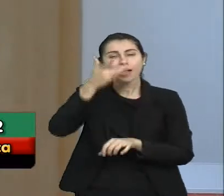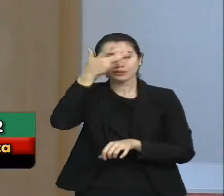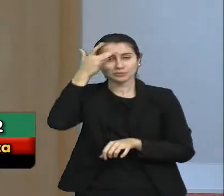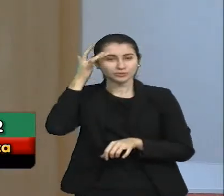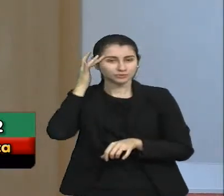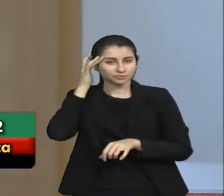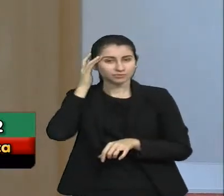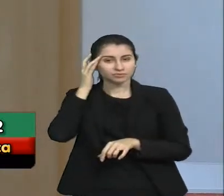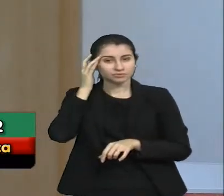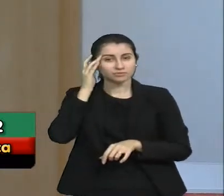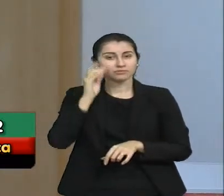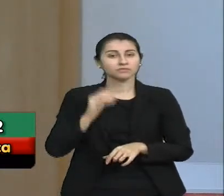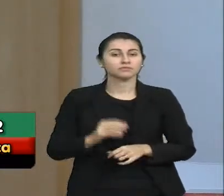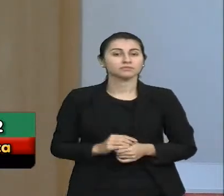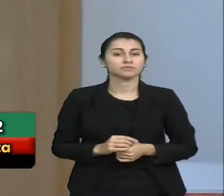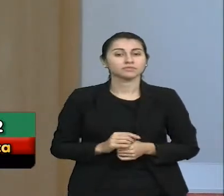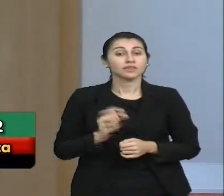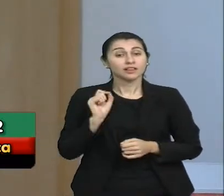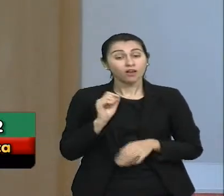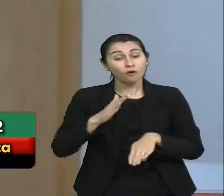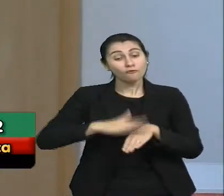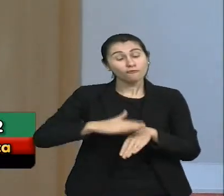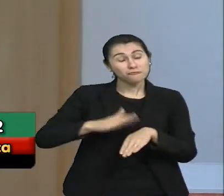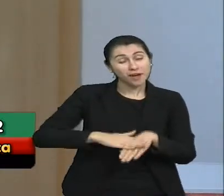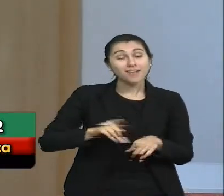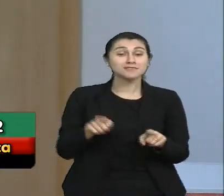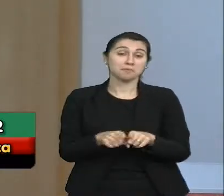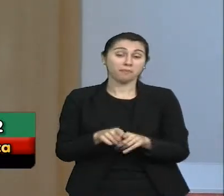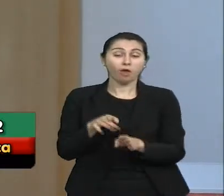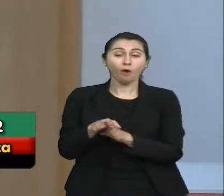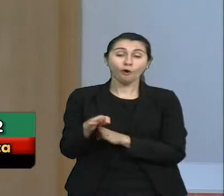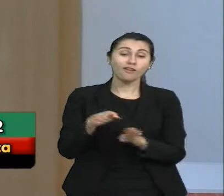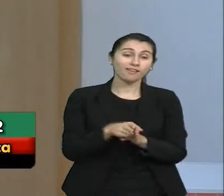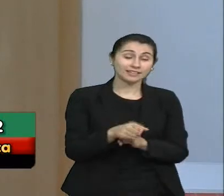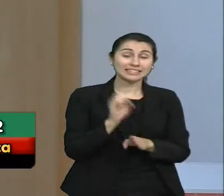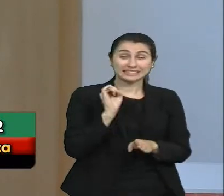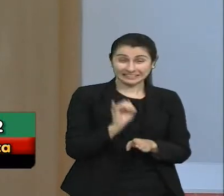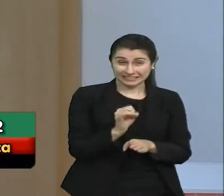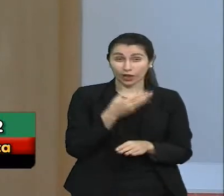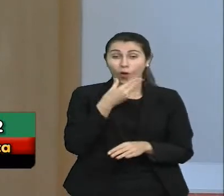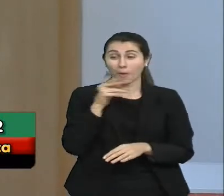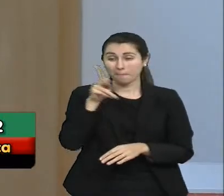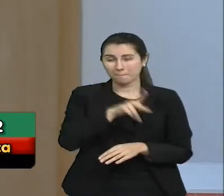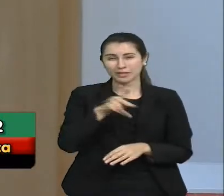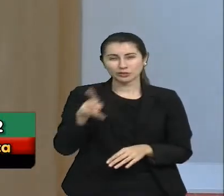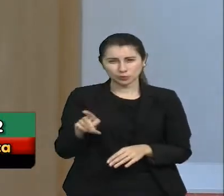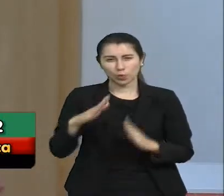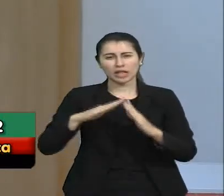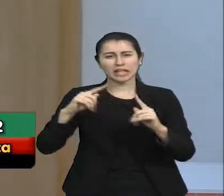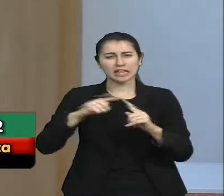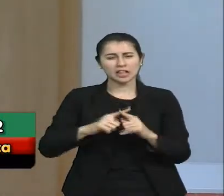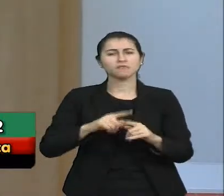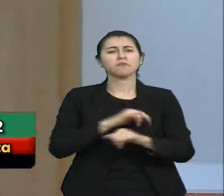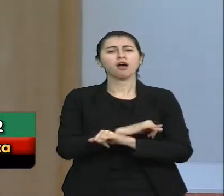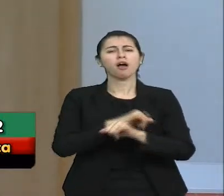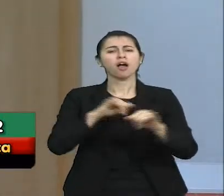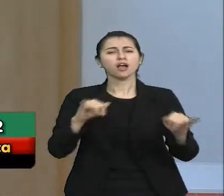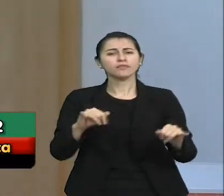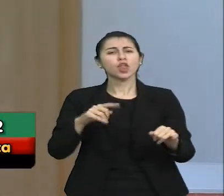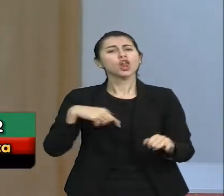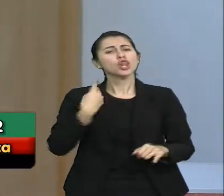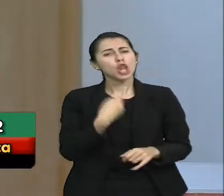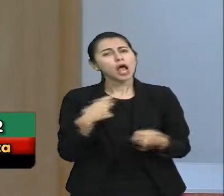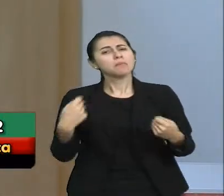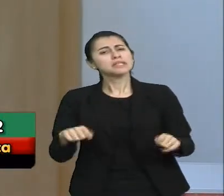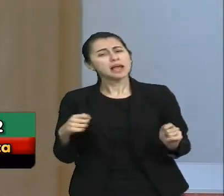é o que indica, ele é o que faz. Se um pastor dentro de uma igreja fala, gente, nós temos que nos